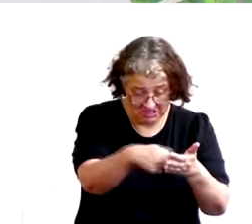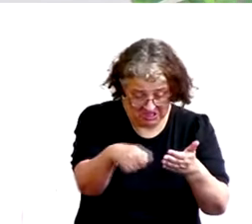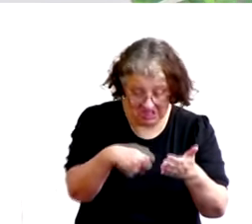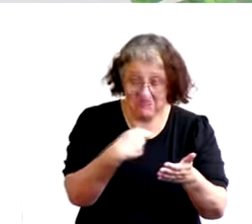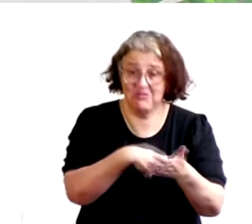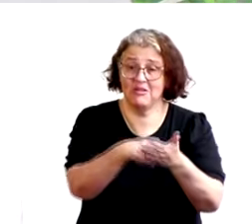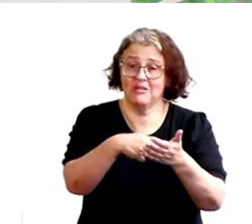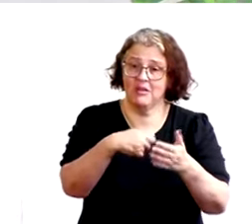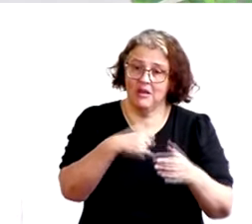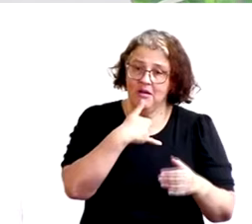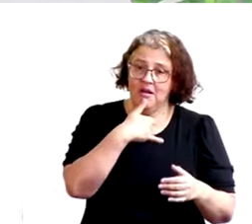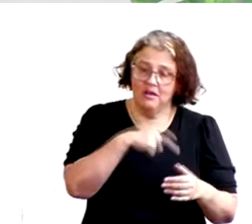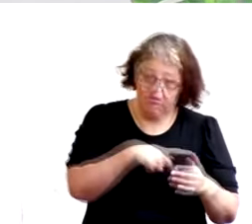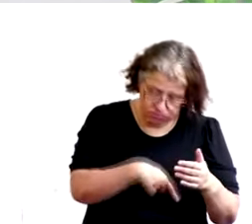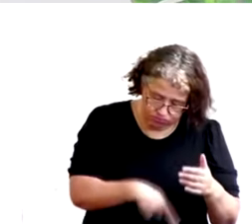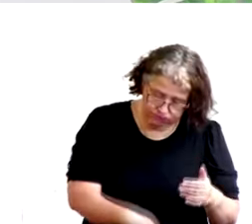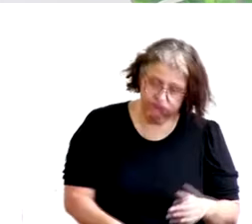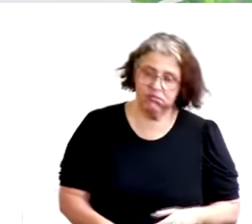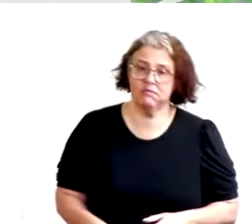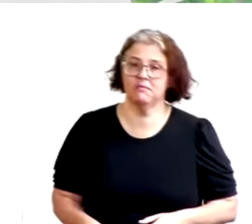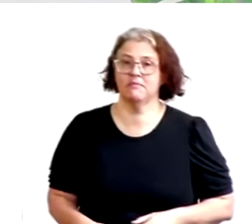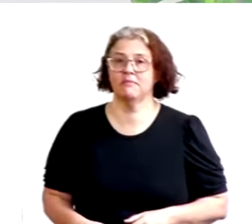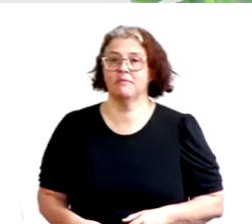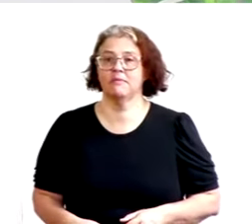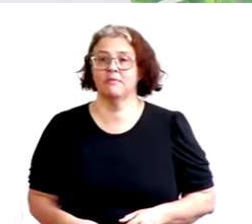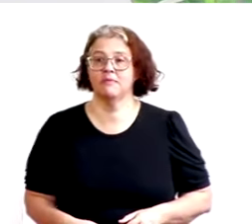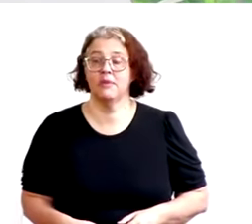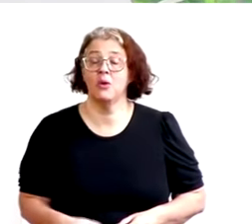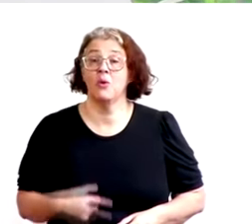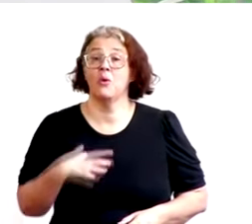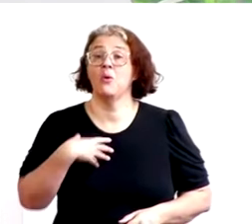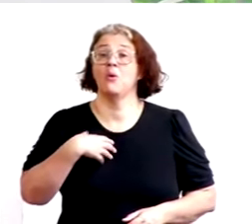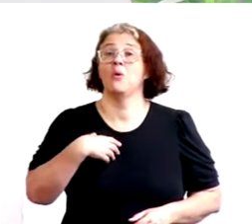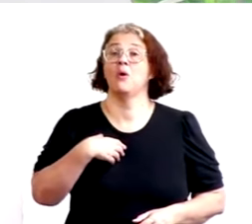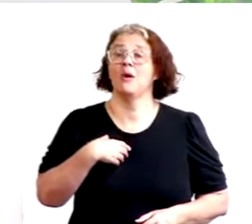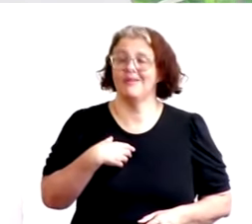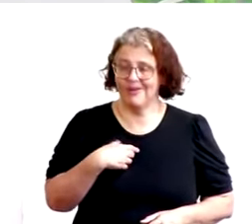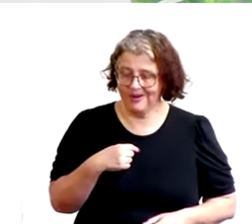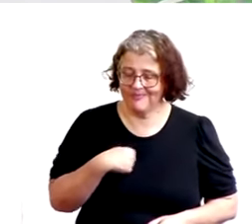conhece muito bem suas terríveis melancolias